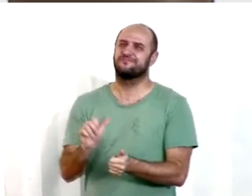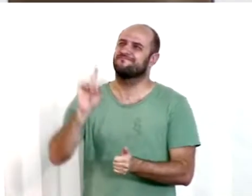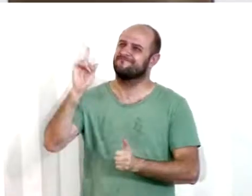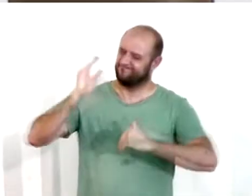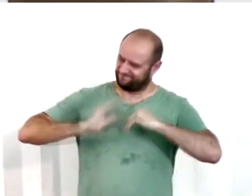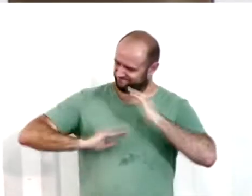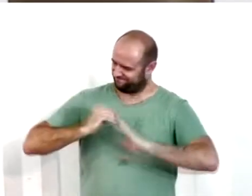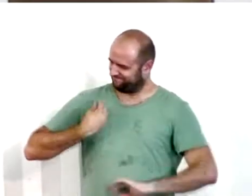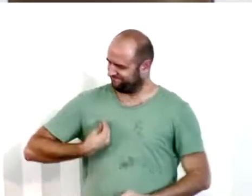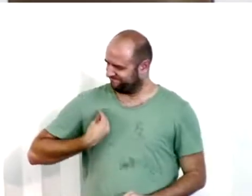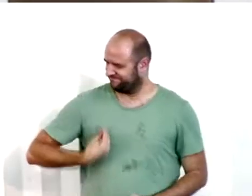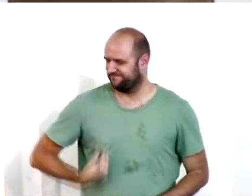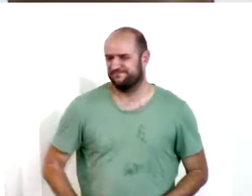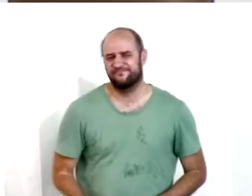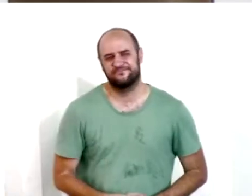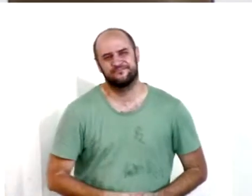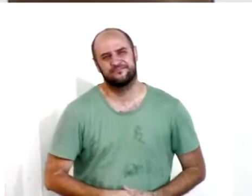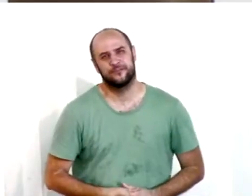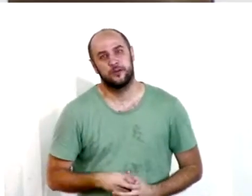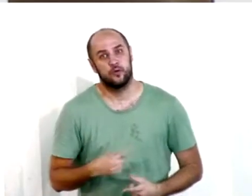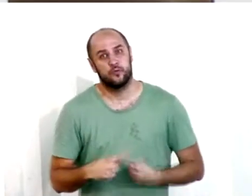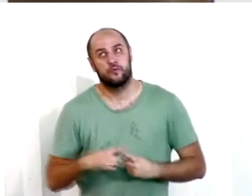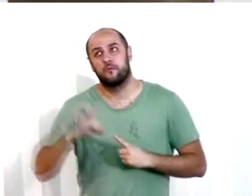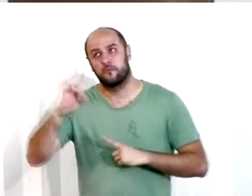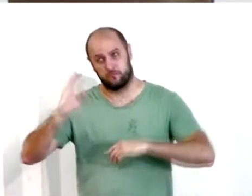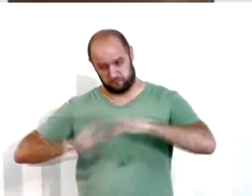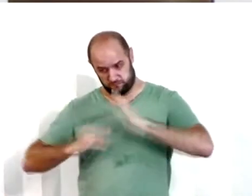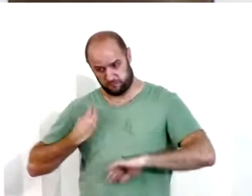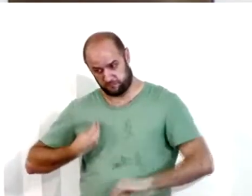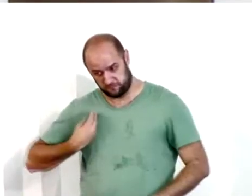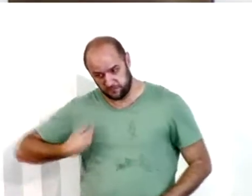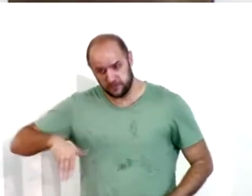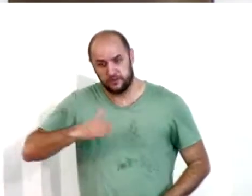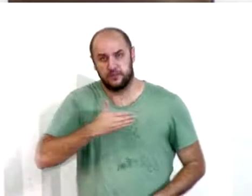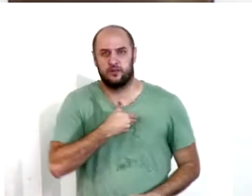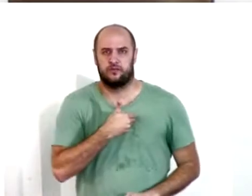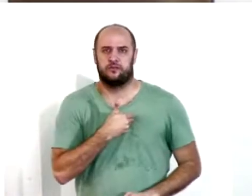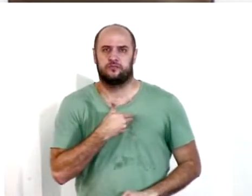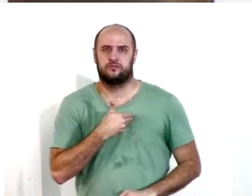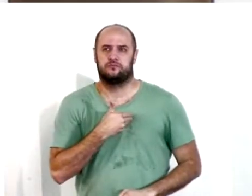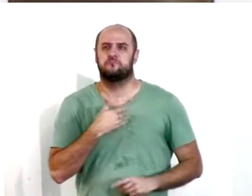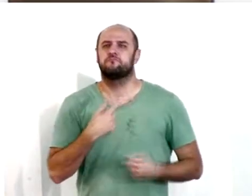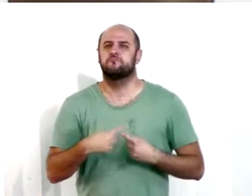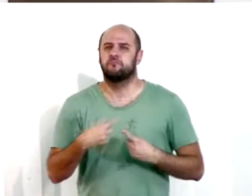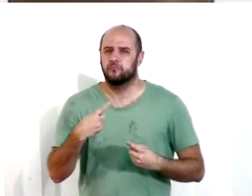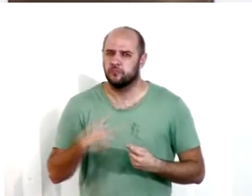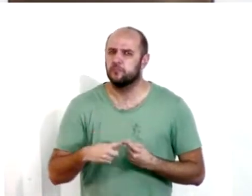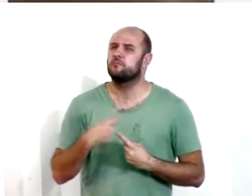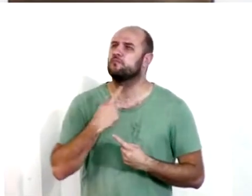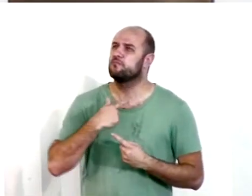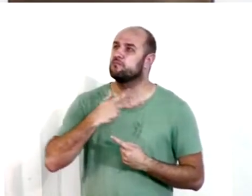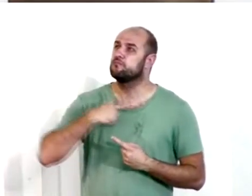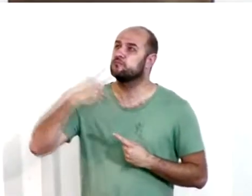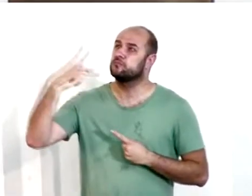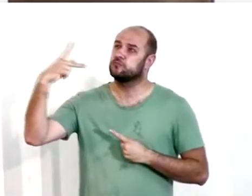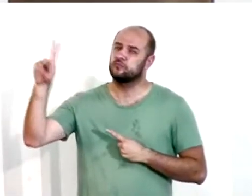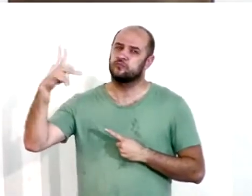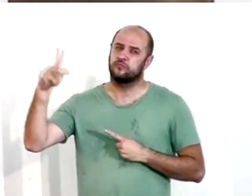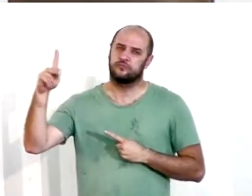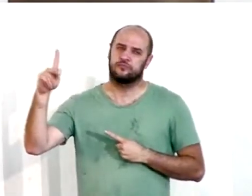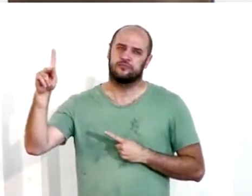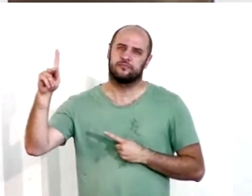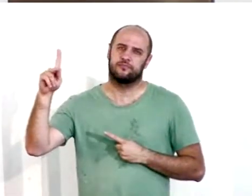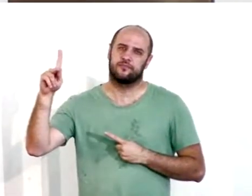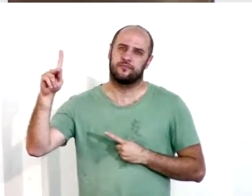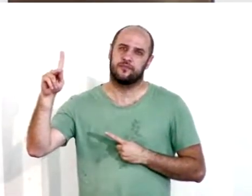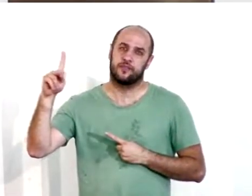fez em nós. Porque aquilo que Ele fez em nós foi porque alguém pregou,